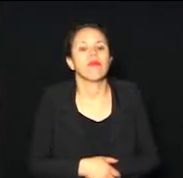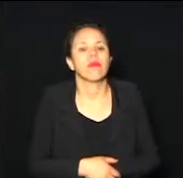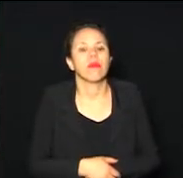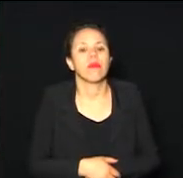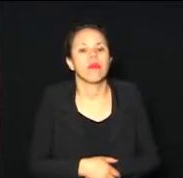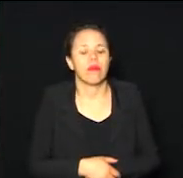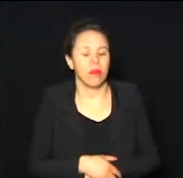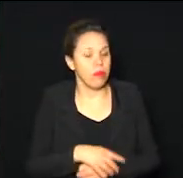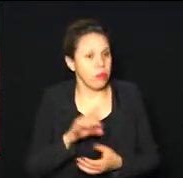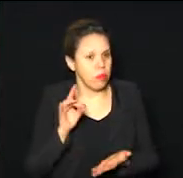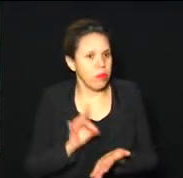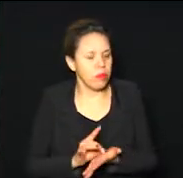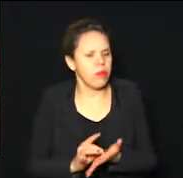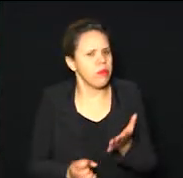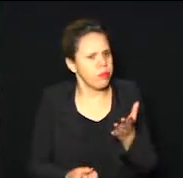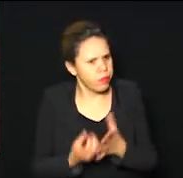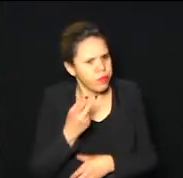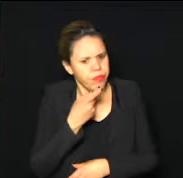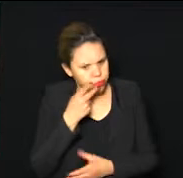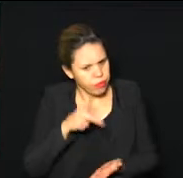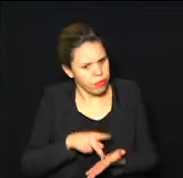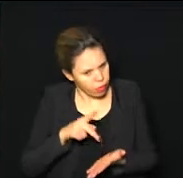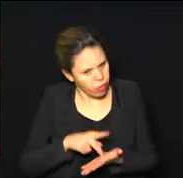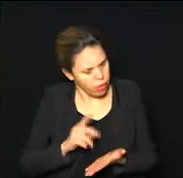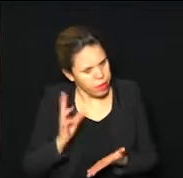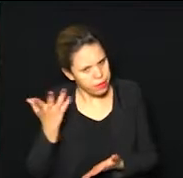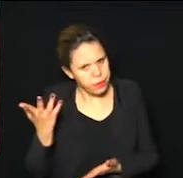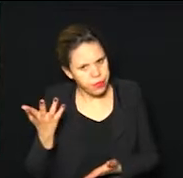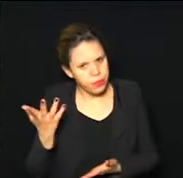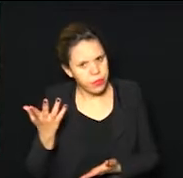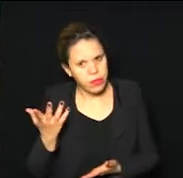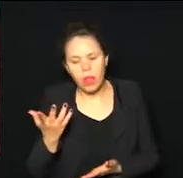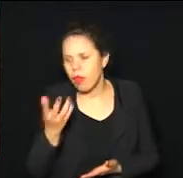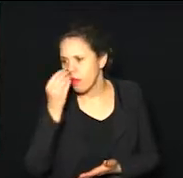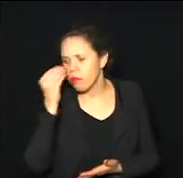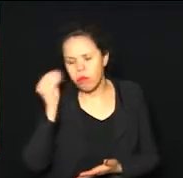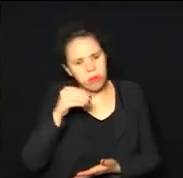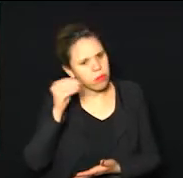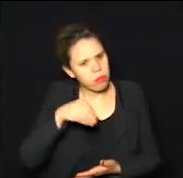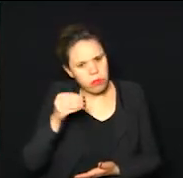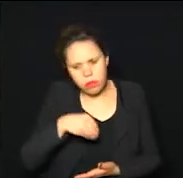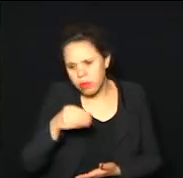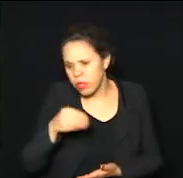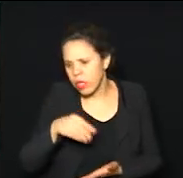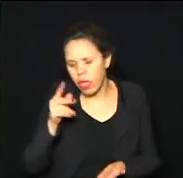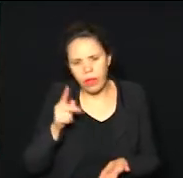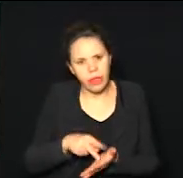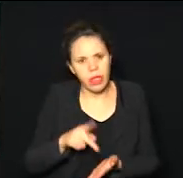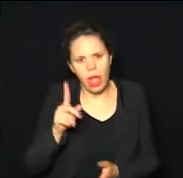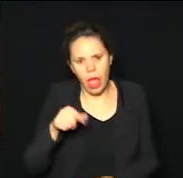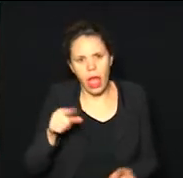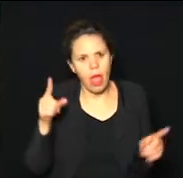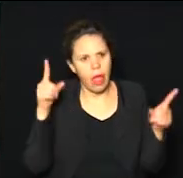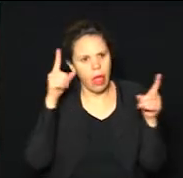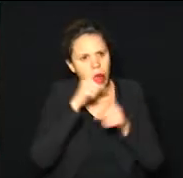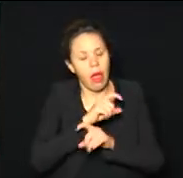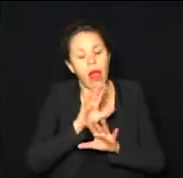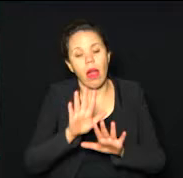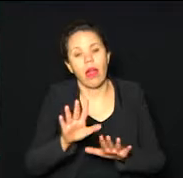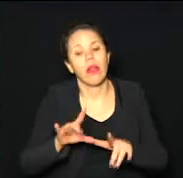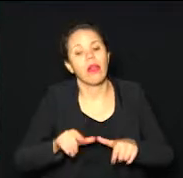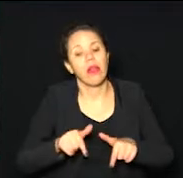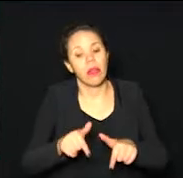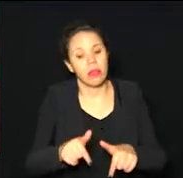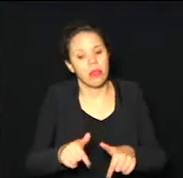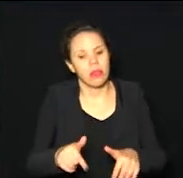dizendo efetivamente o que está acontecendo, né, não se omitirem. Eu sei que é uma situação complexa, mas à medida em